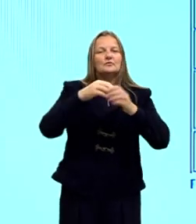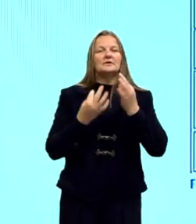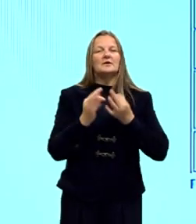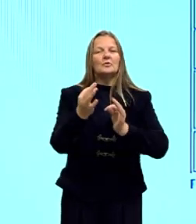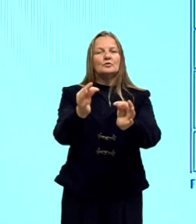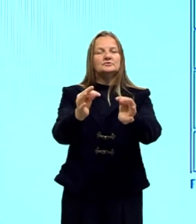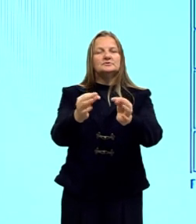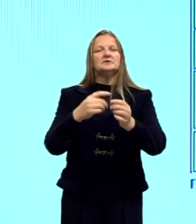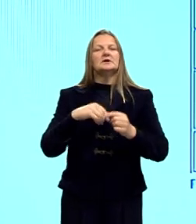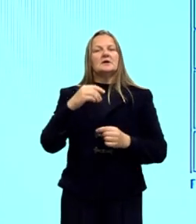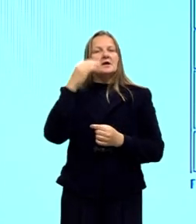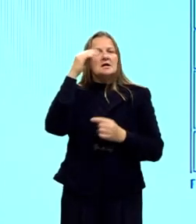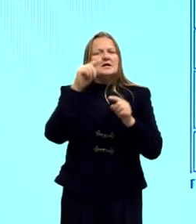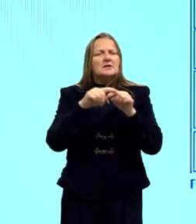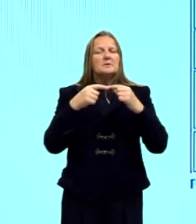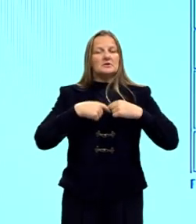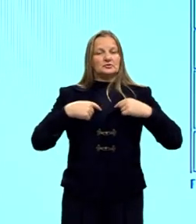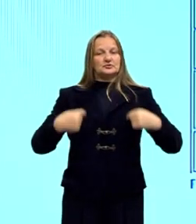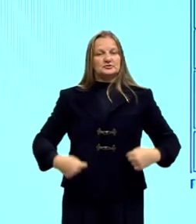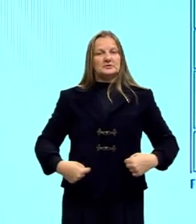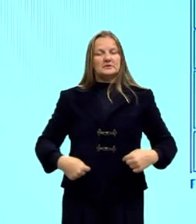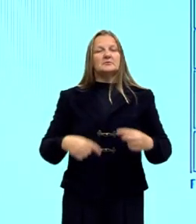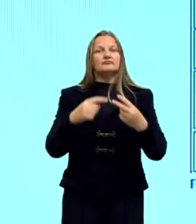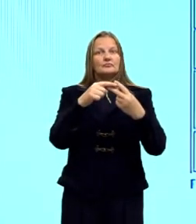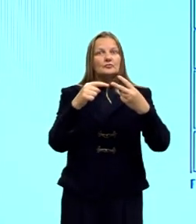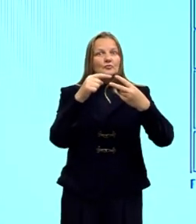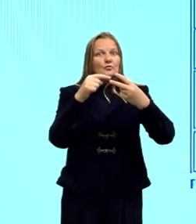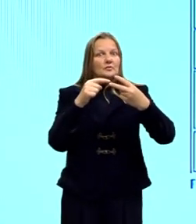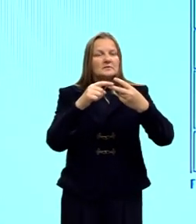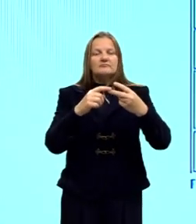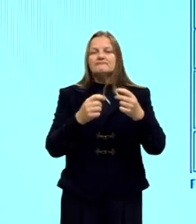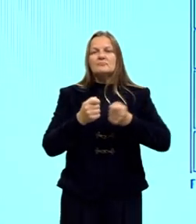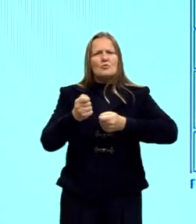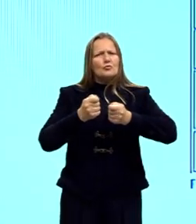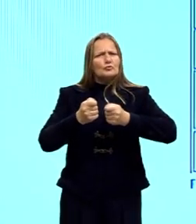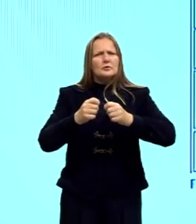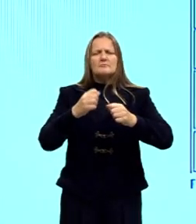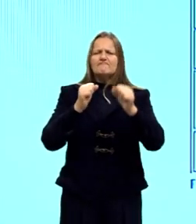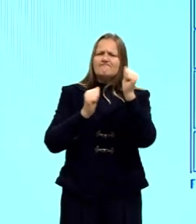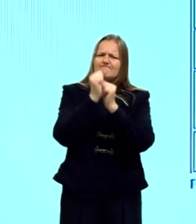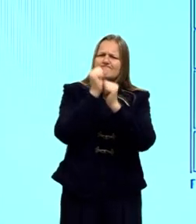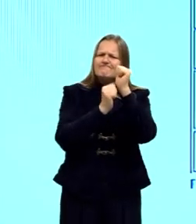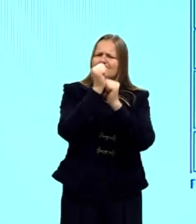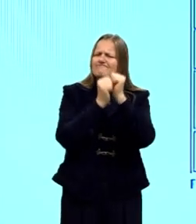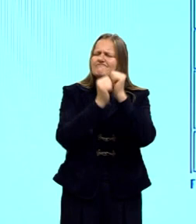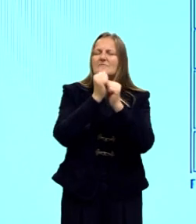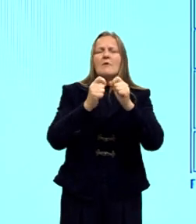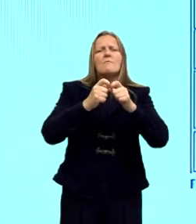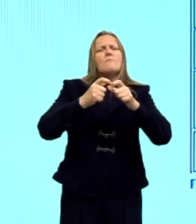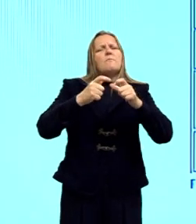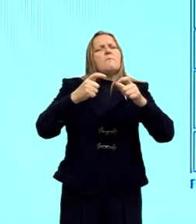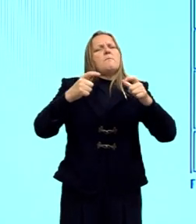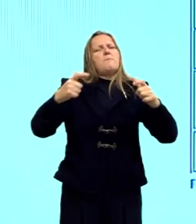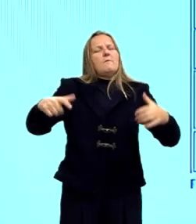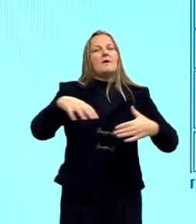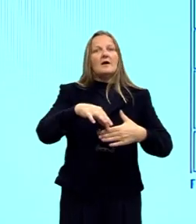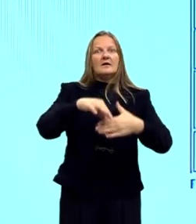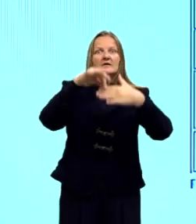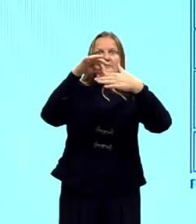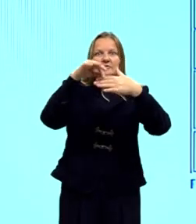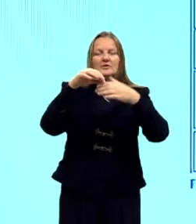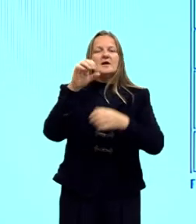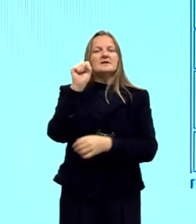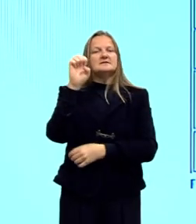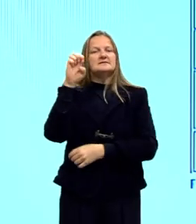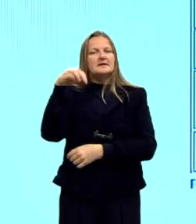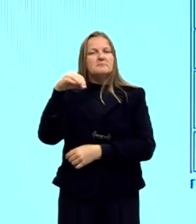né Tá relacionado a isso Taiwan então consegue tem essas essa grande fábrica né liderando aí o mercado te